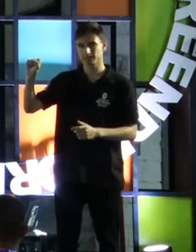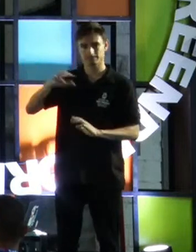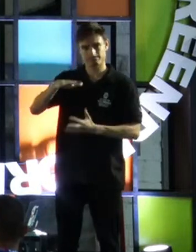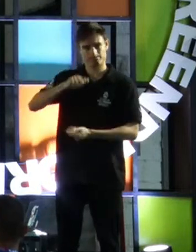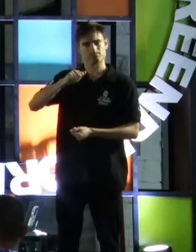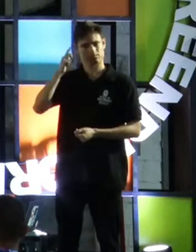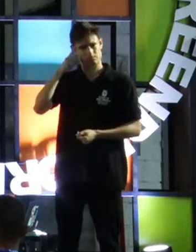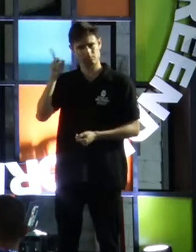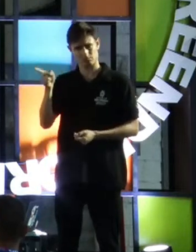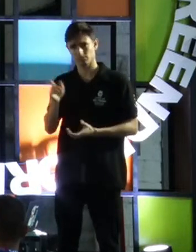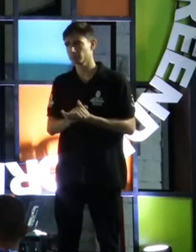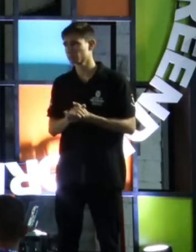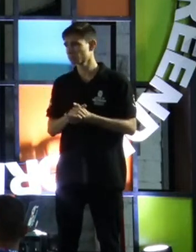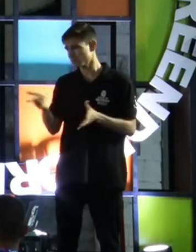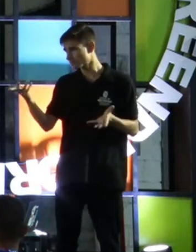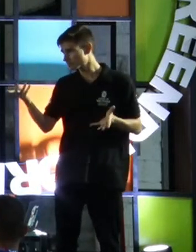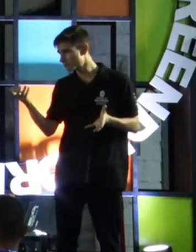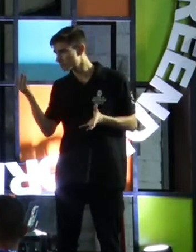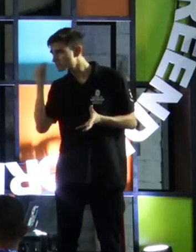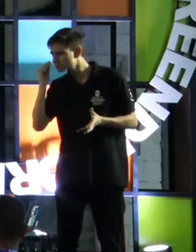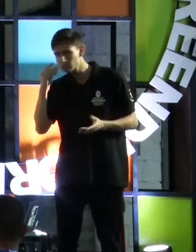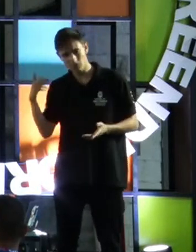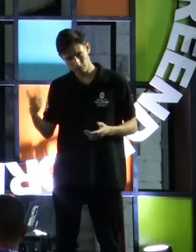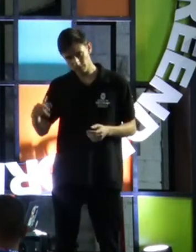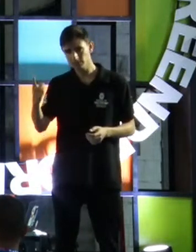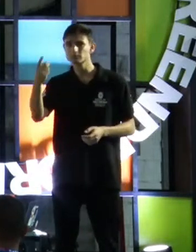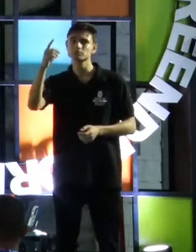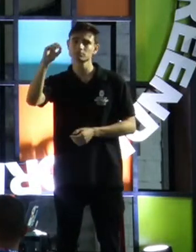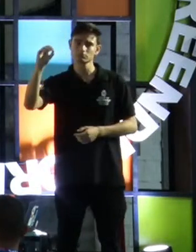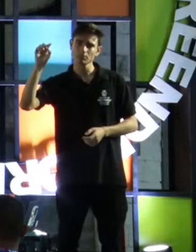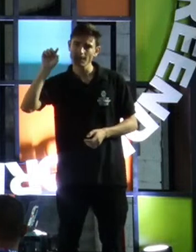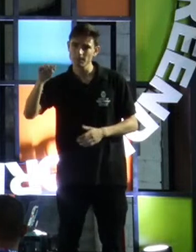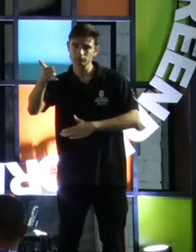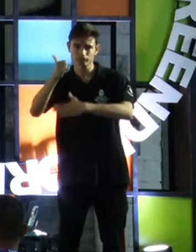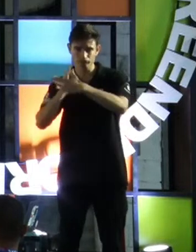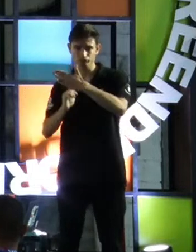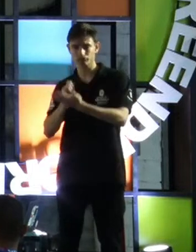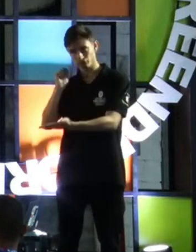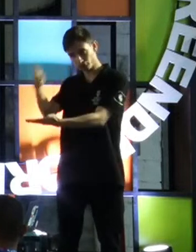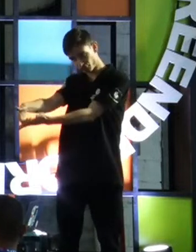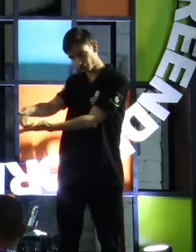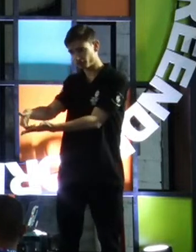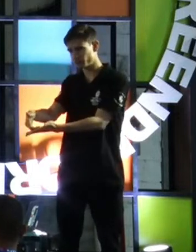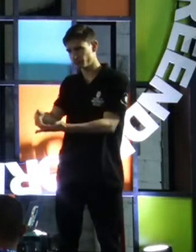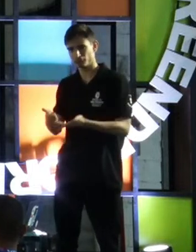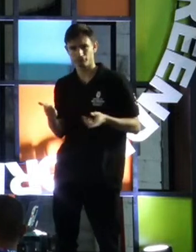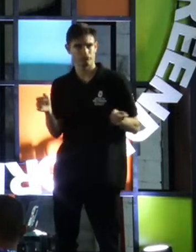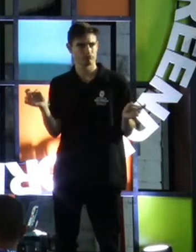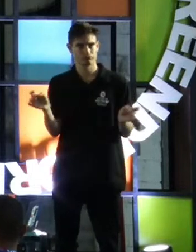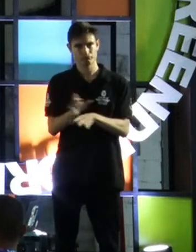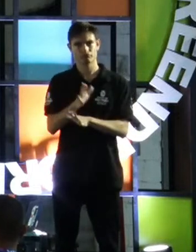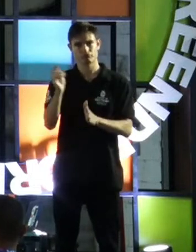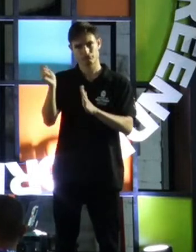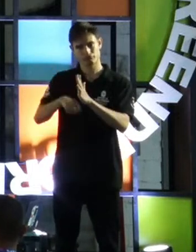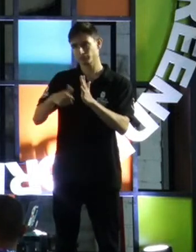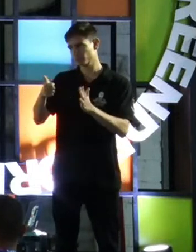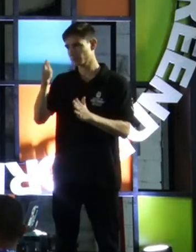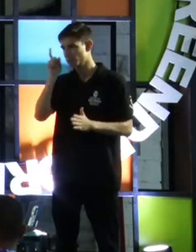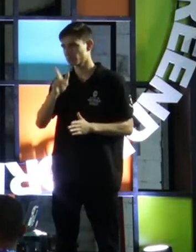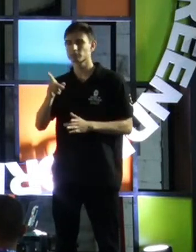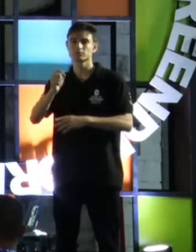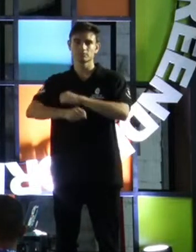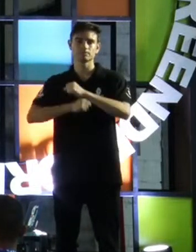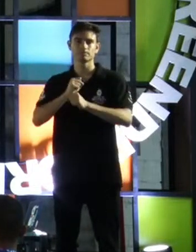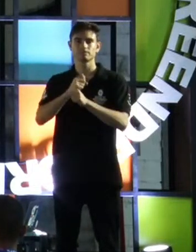para o conselho, eu quero, vamos resolver 100 mil, vamos investir em 100 mil startups. Ela, tá apoiado, aprovou. Aí virou meta, em 10